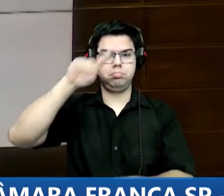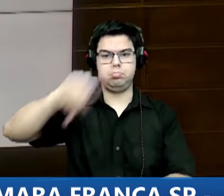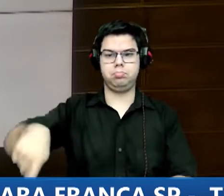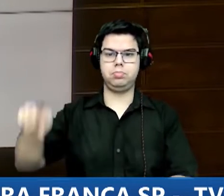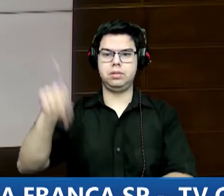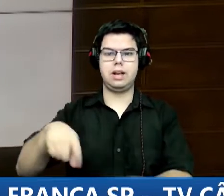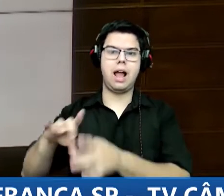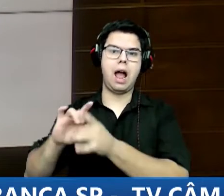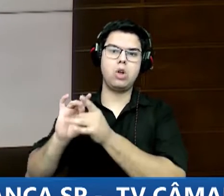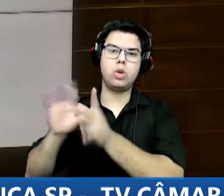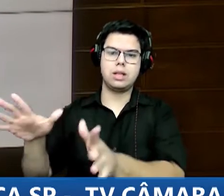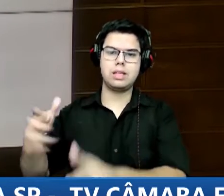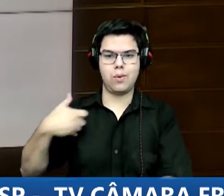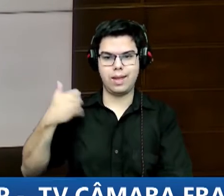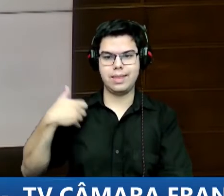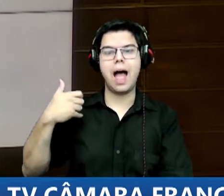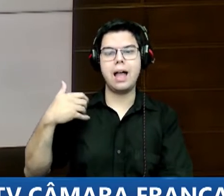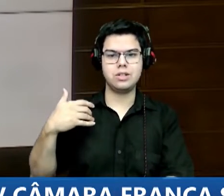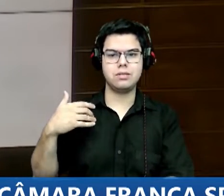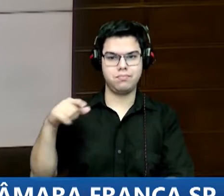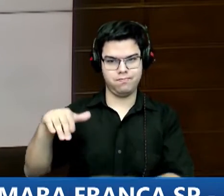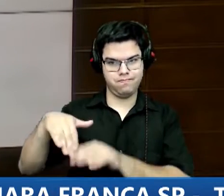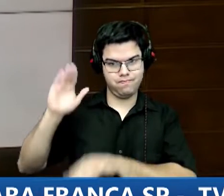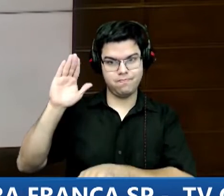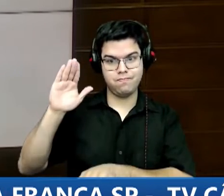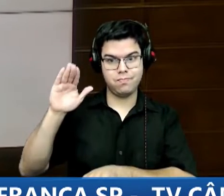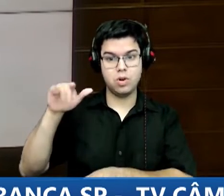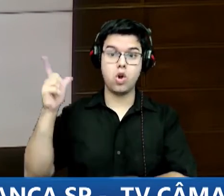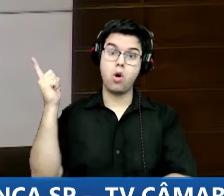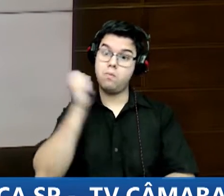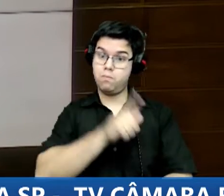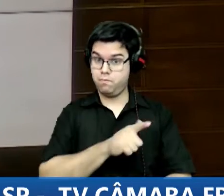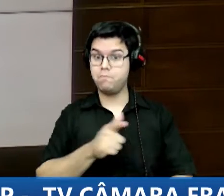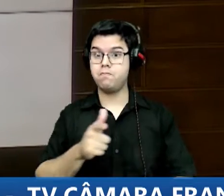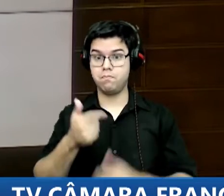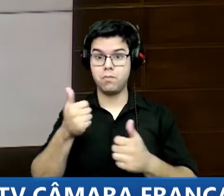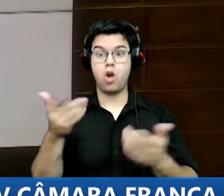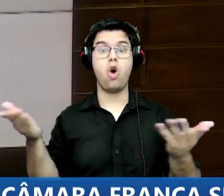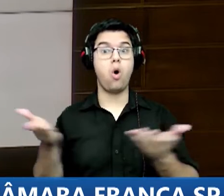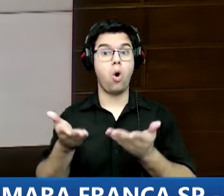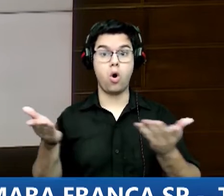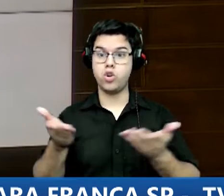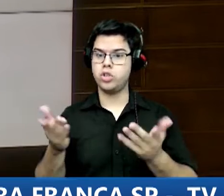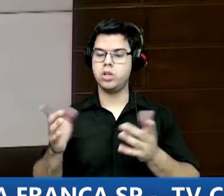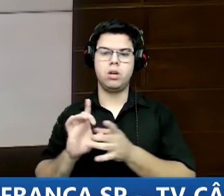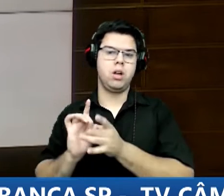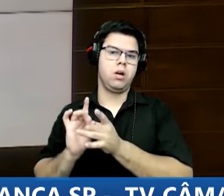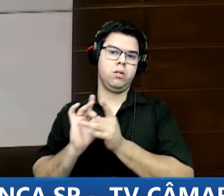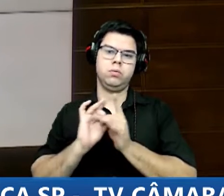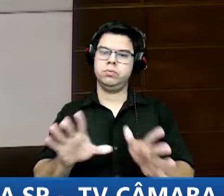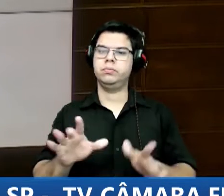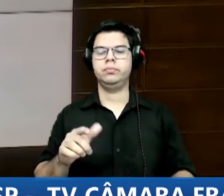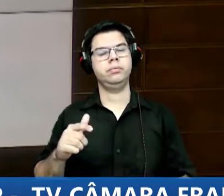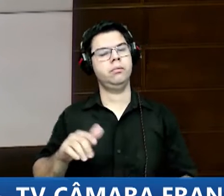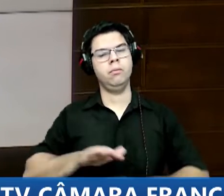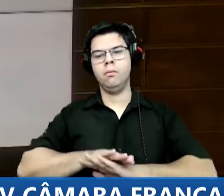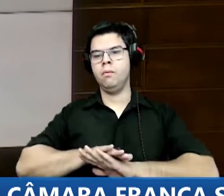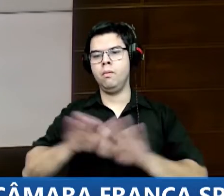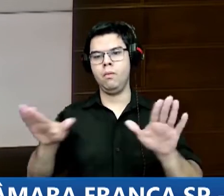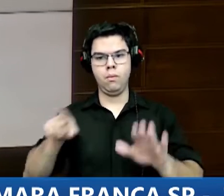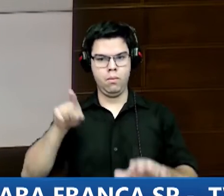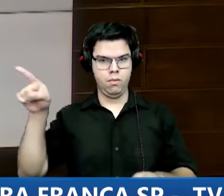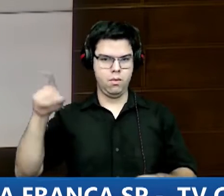nosso município. E nós obtivemos sucesso. Hoje elas não são mais concedidas pelo Juizado da Infância e